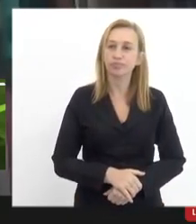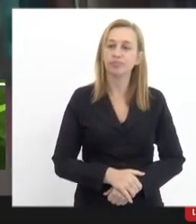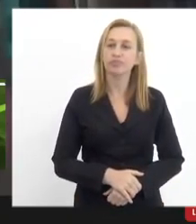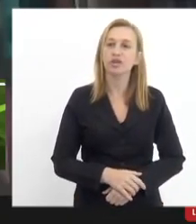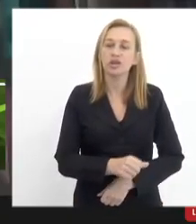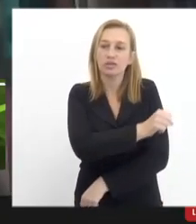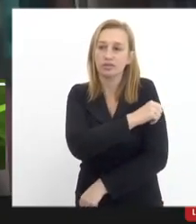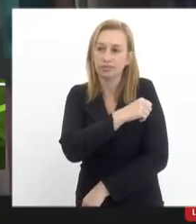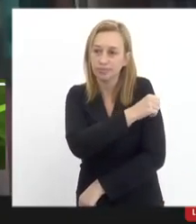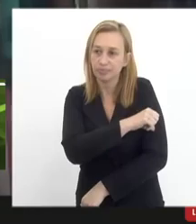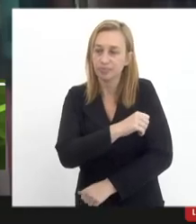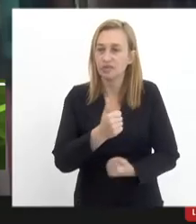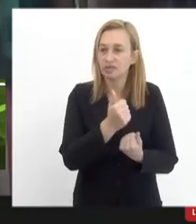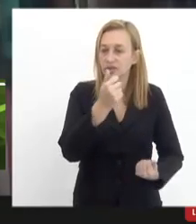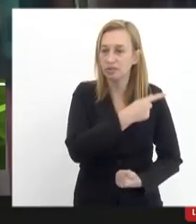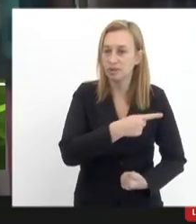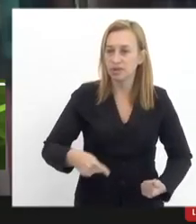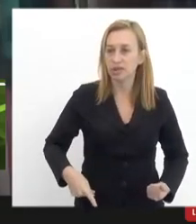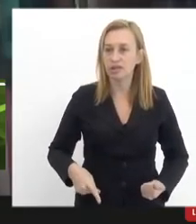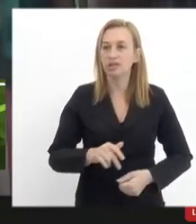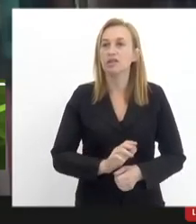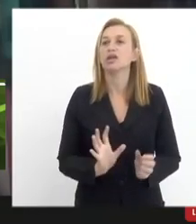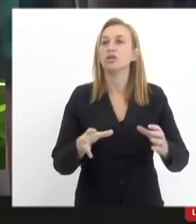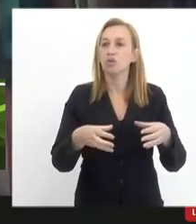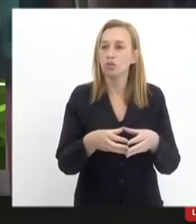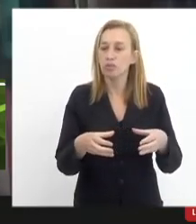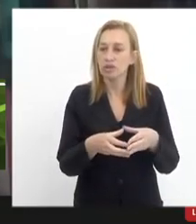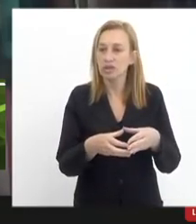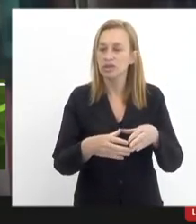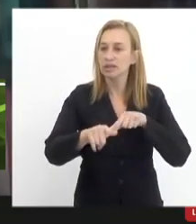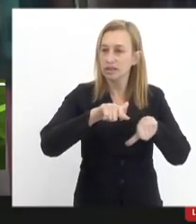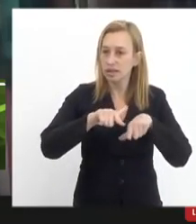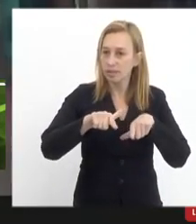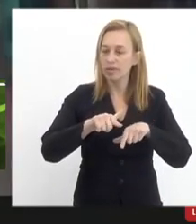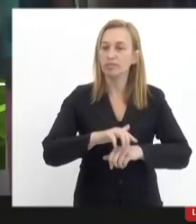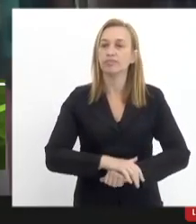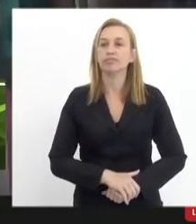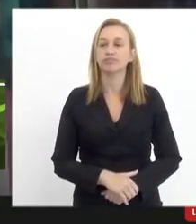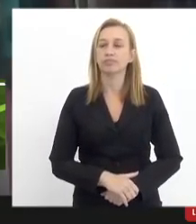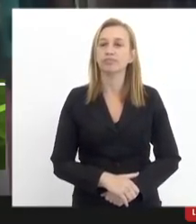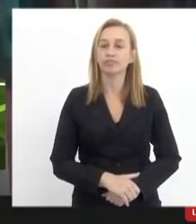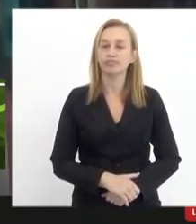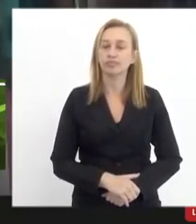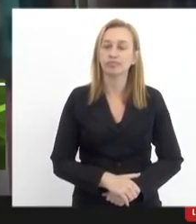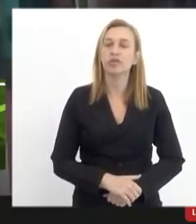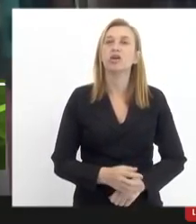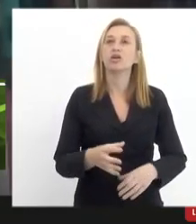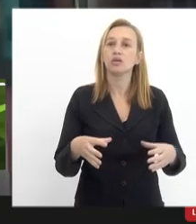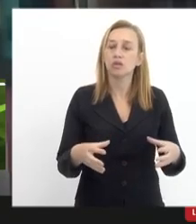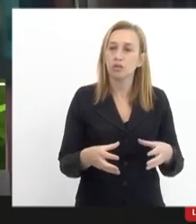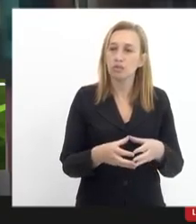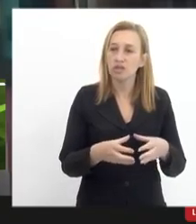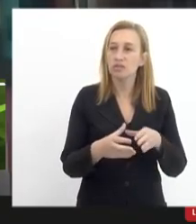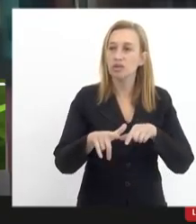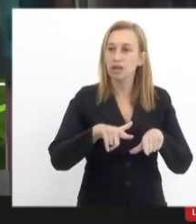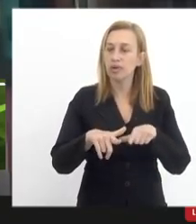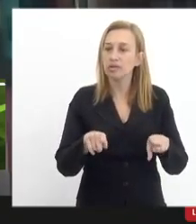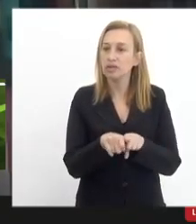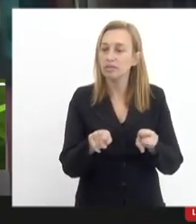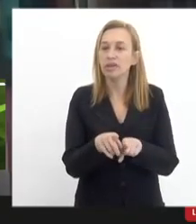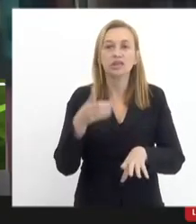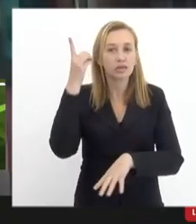enfermeira Rejane, vice-presidente da Comissão de Trabalho, e ainda na Comissão de Trabalho, a